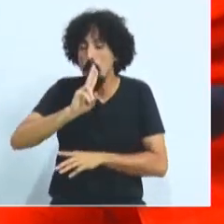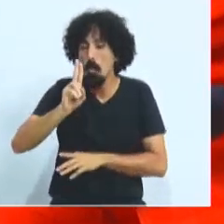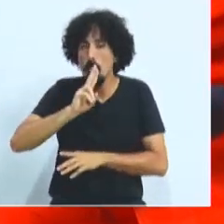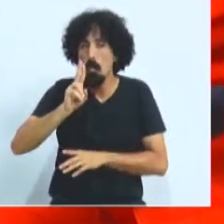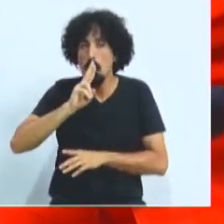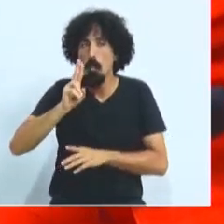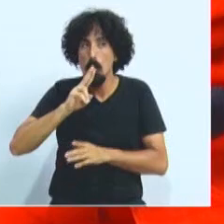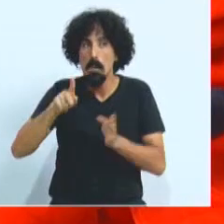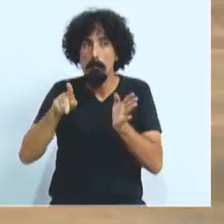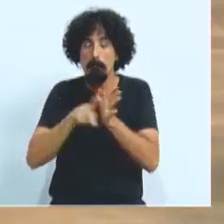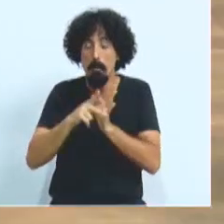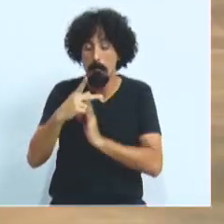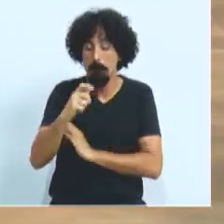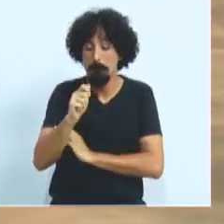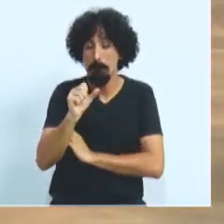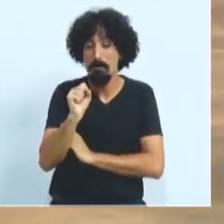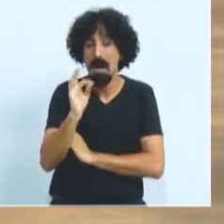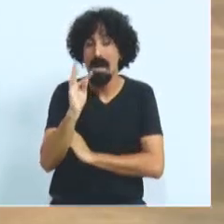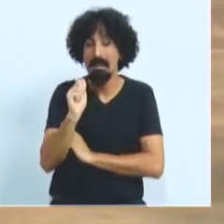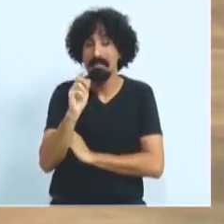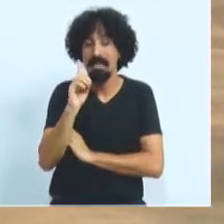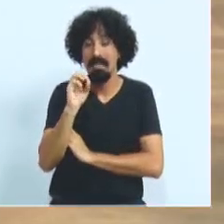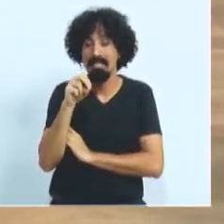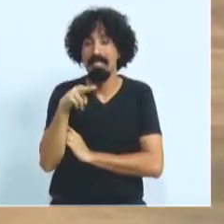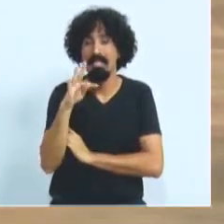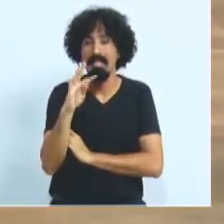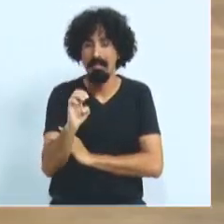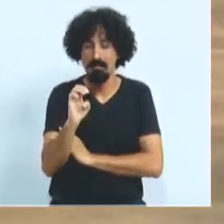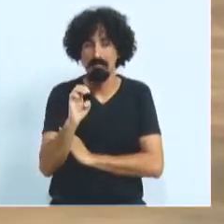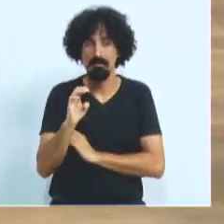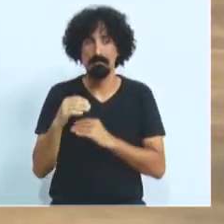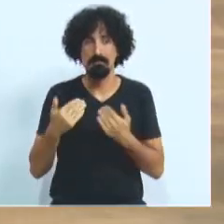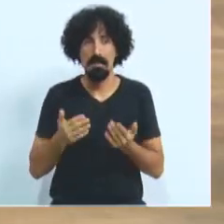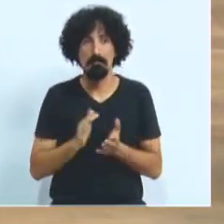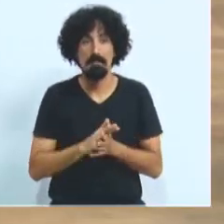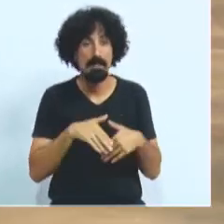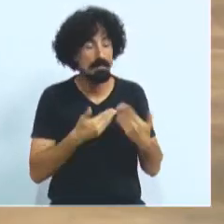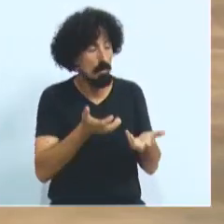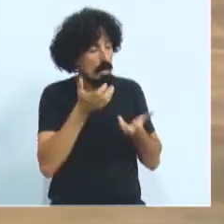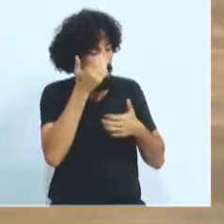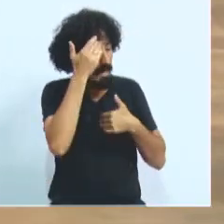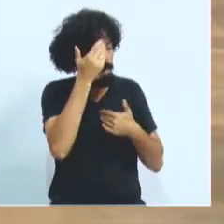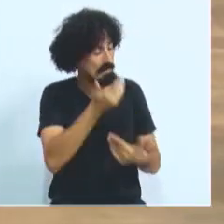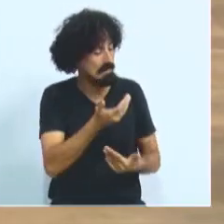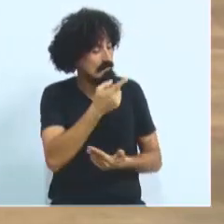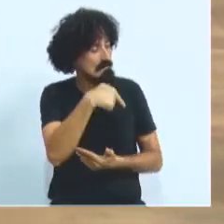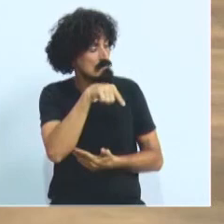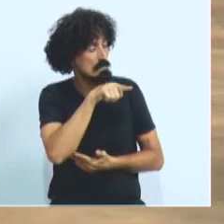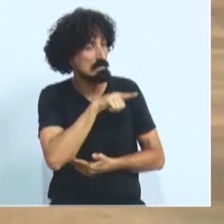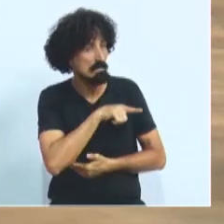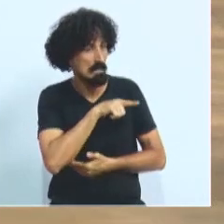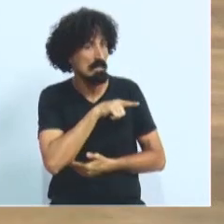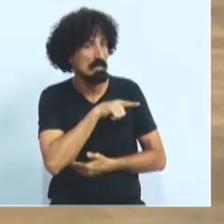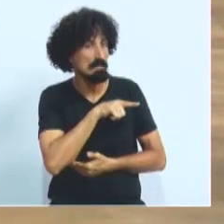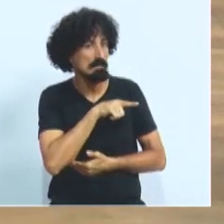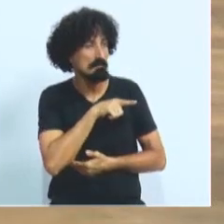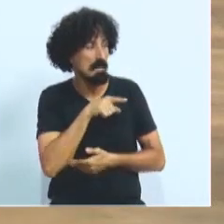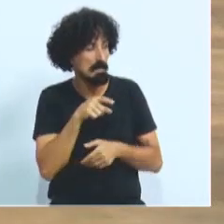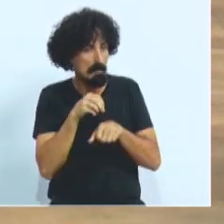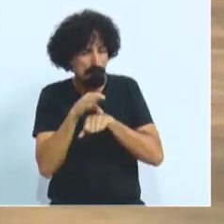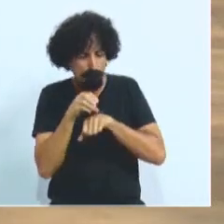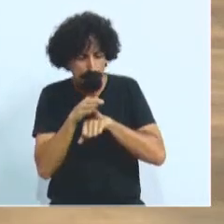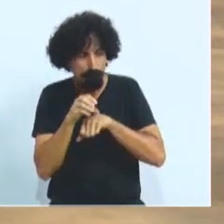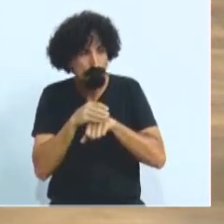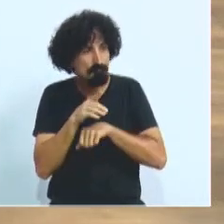nada, tá ok? E ligar para o Corpo de Bombeiros para receber Exatamente. Essa orientação. Pessoal, eu queria agradecer a vocês imensamente por esse tipo de orientação. Realmente é de